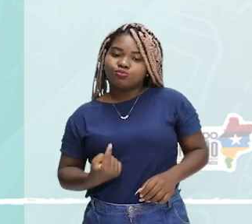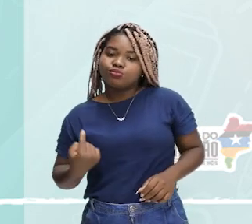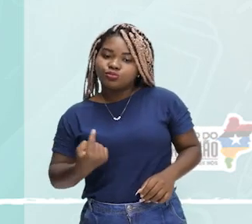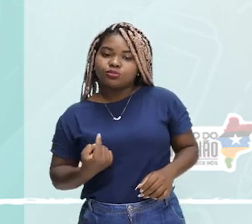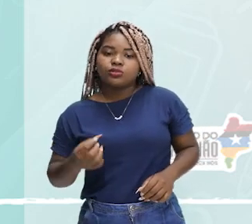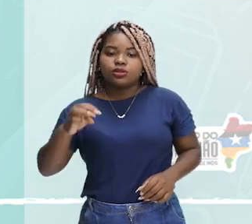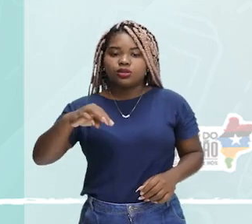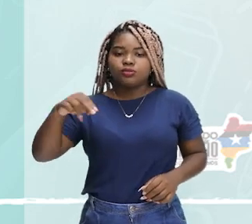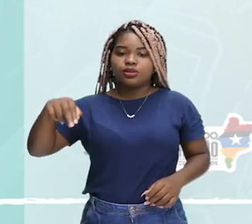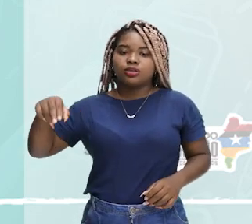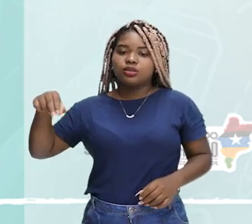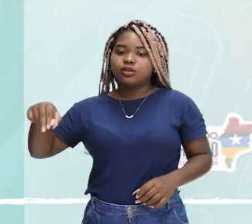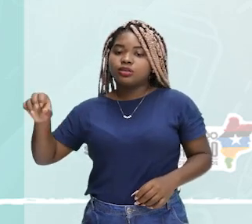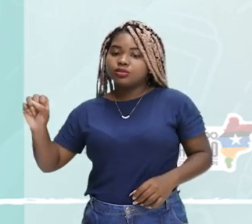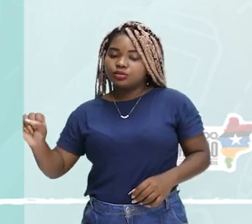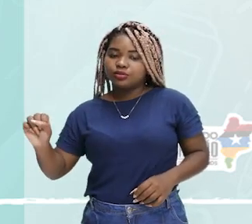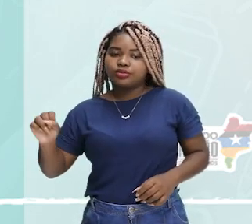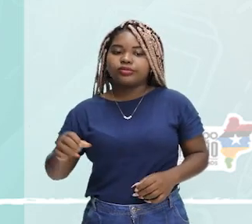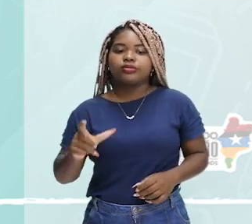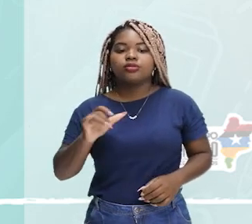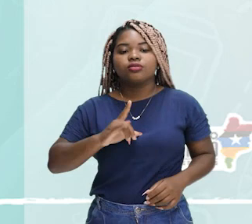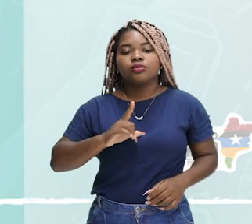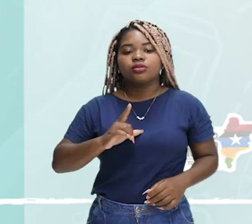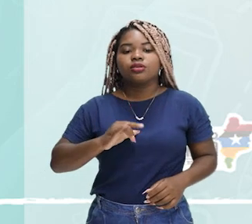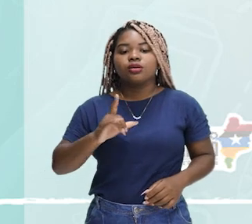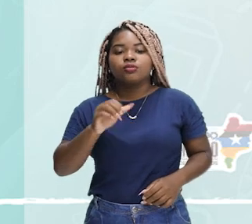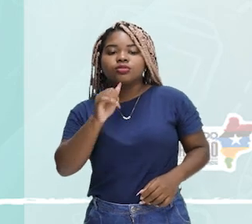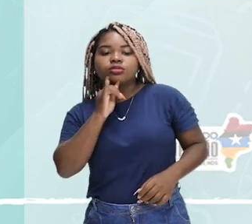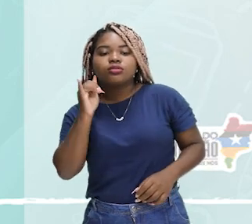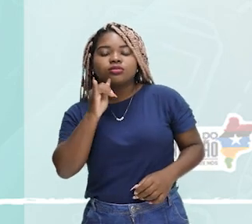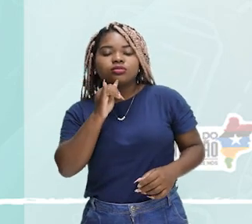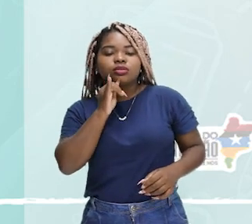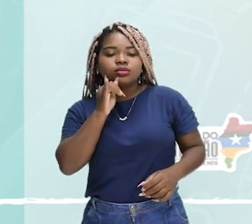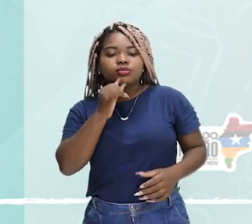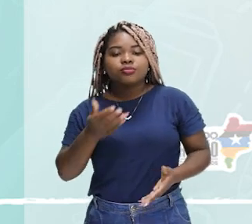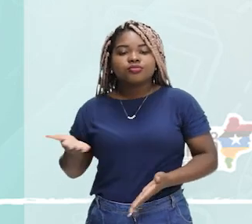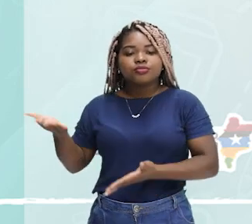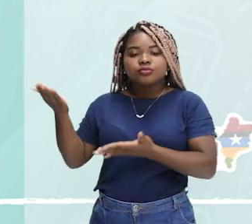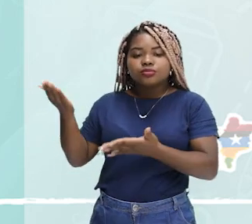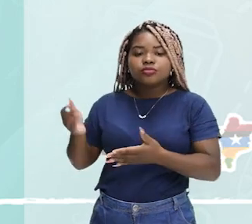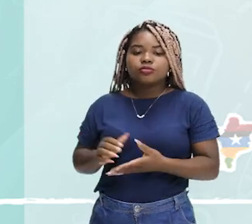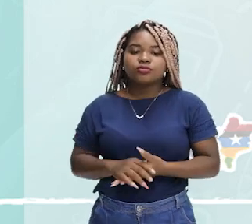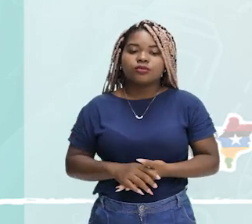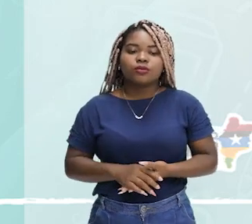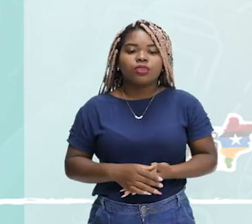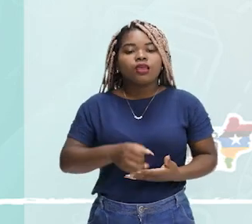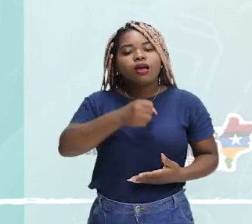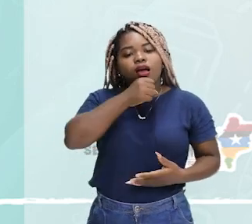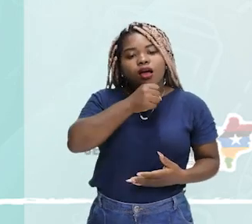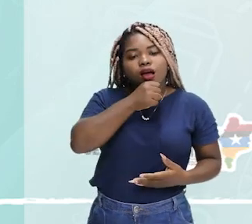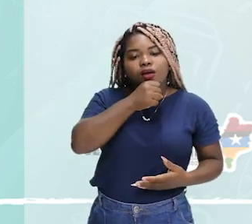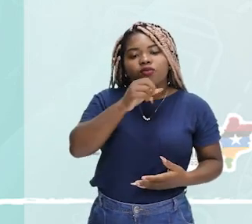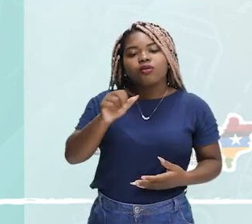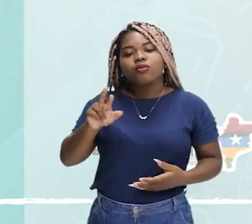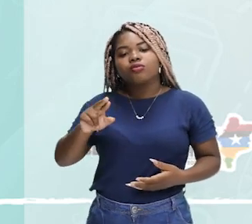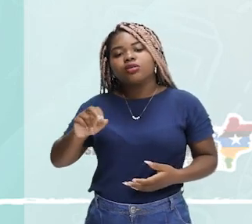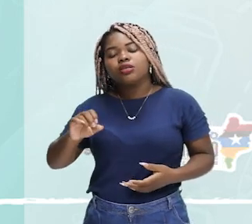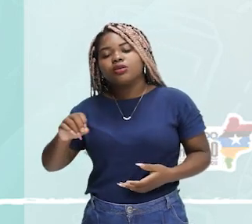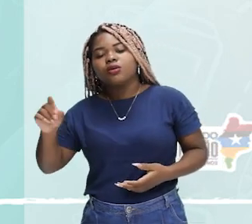ENS, independente disso, né? Então, aqui nós temos alguns exemplos: avô, curió, giló,